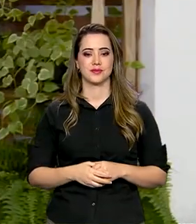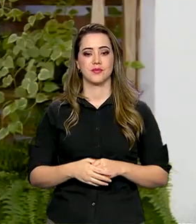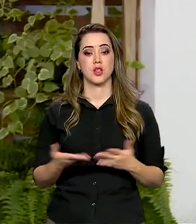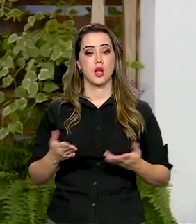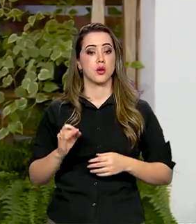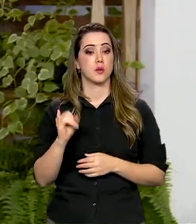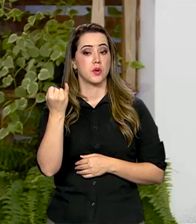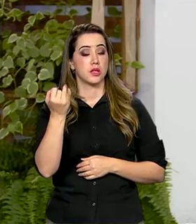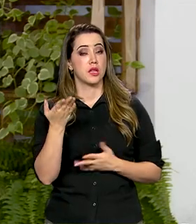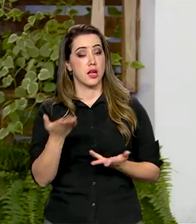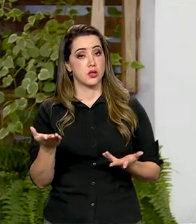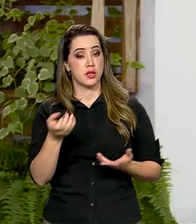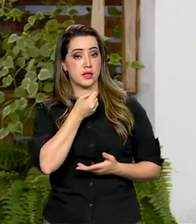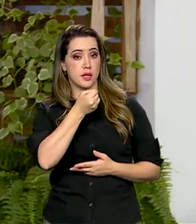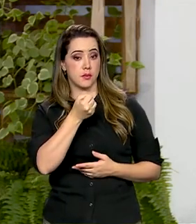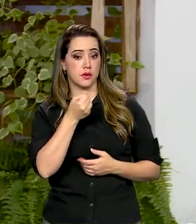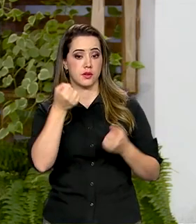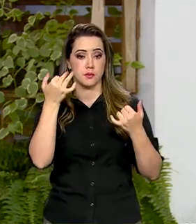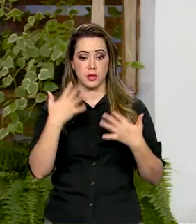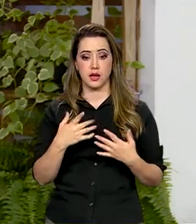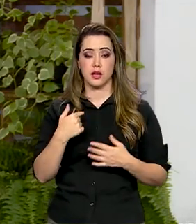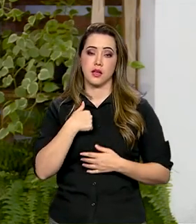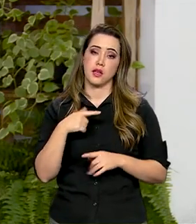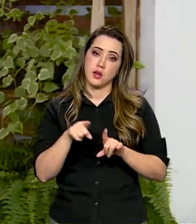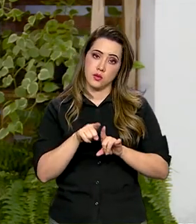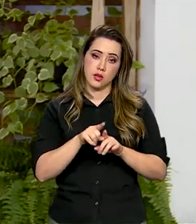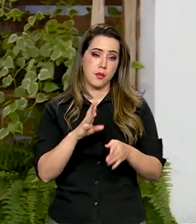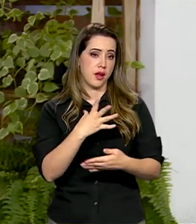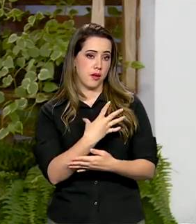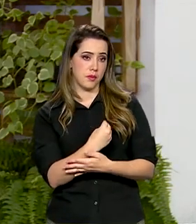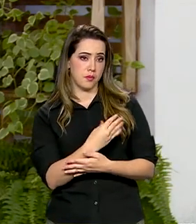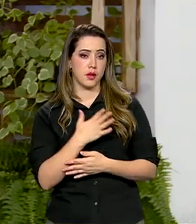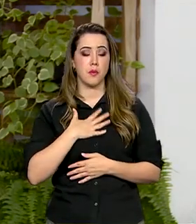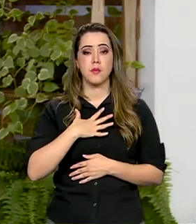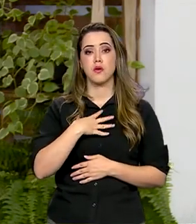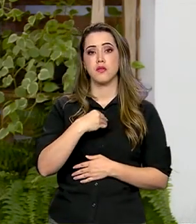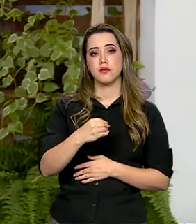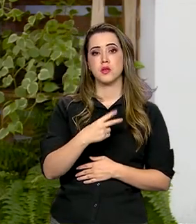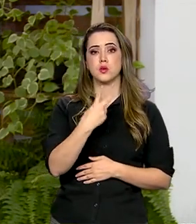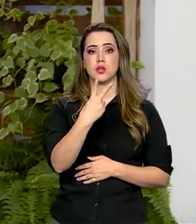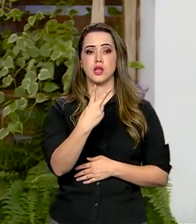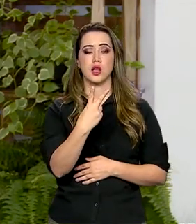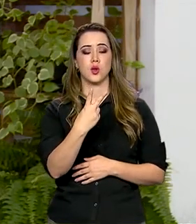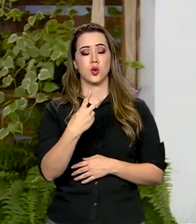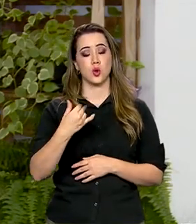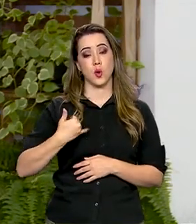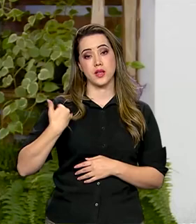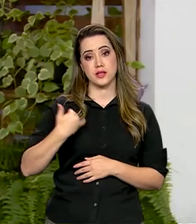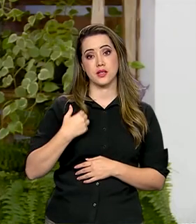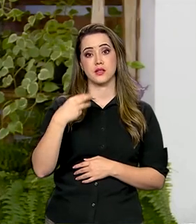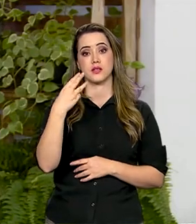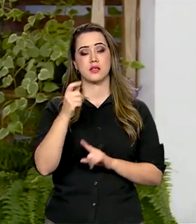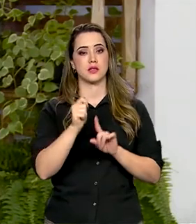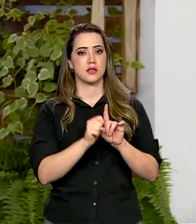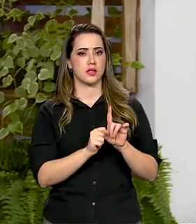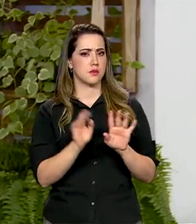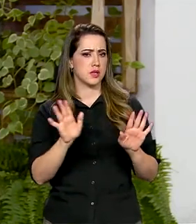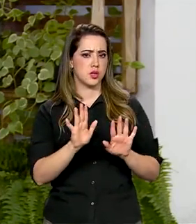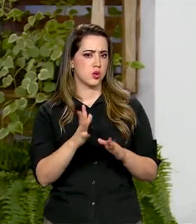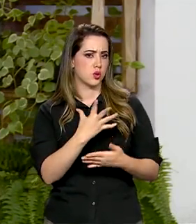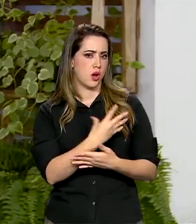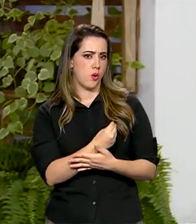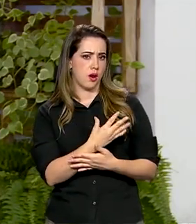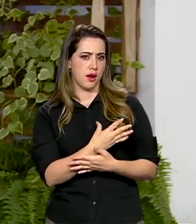essa reportagem para dizer que eu também amamento. O meu filho tem 2 anos e 3 meses. Não tem mais o